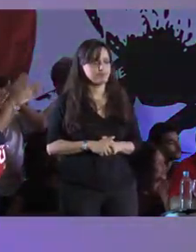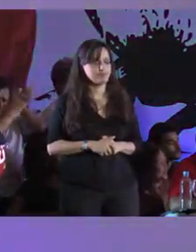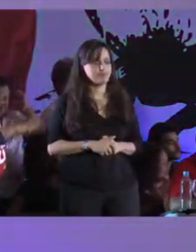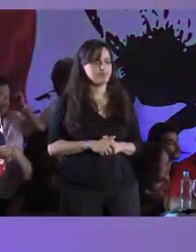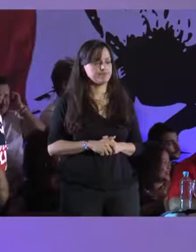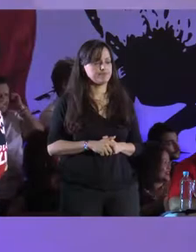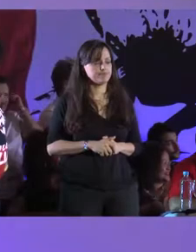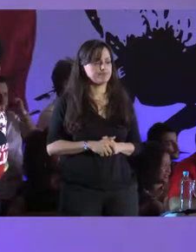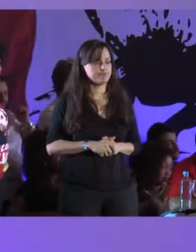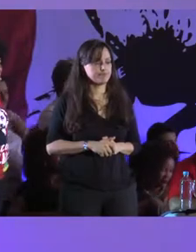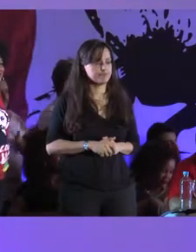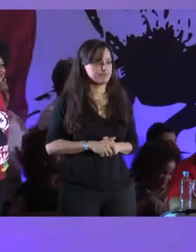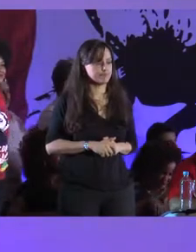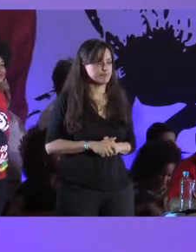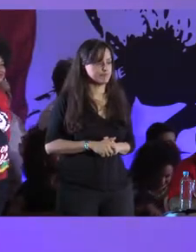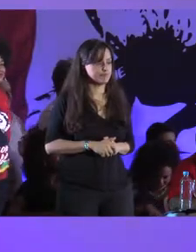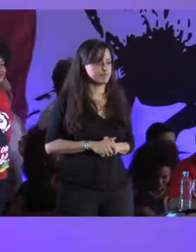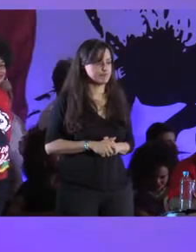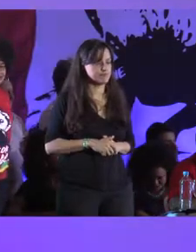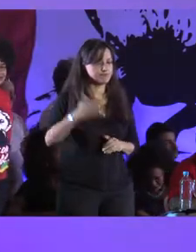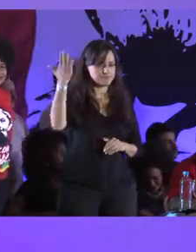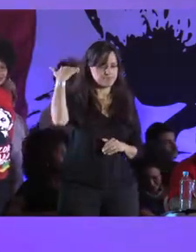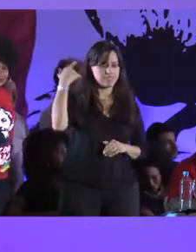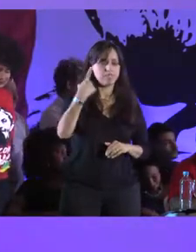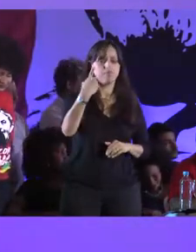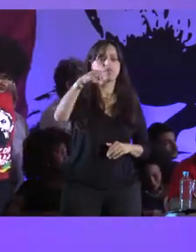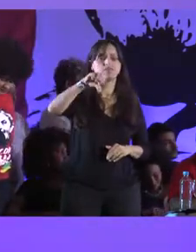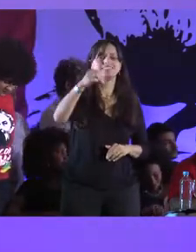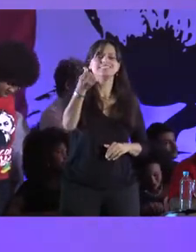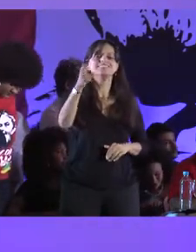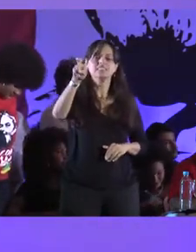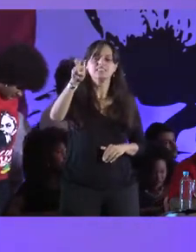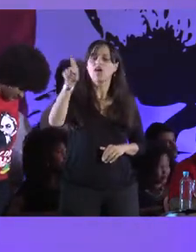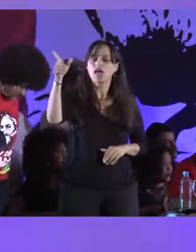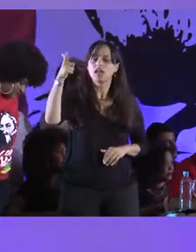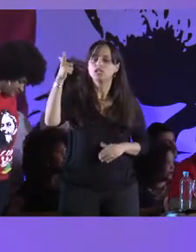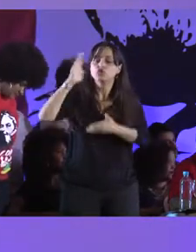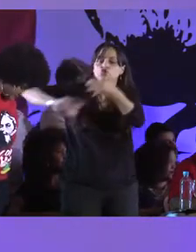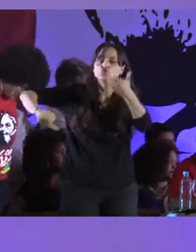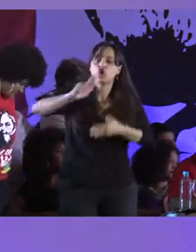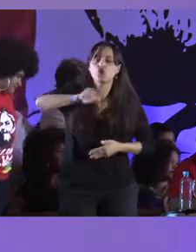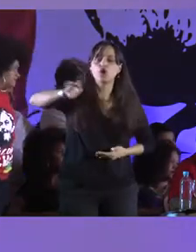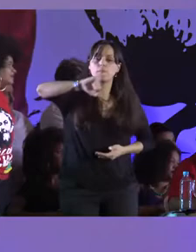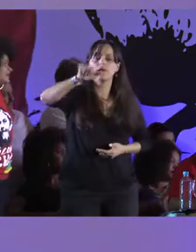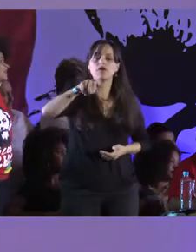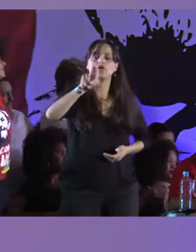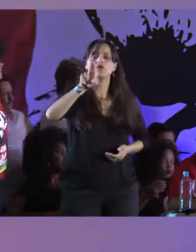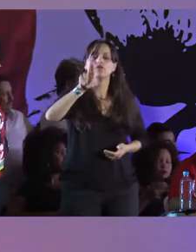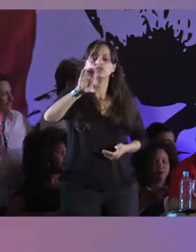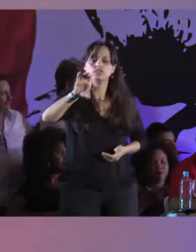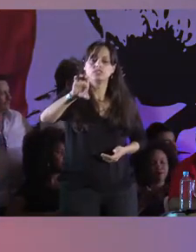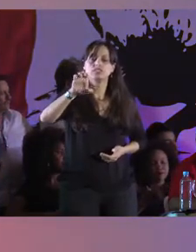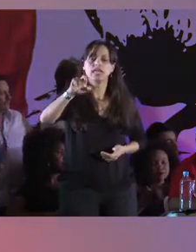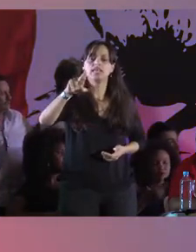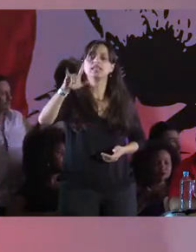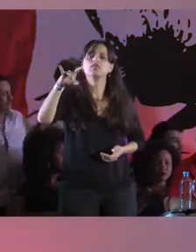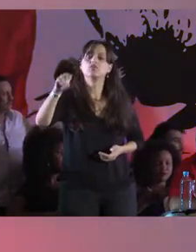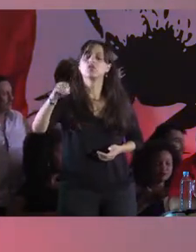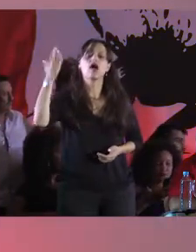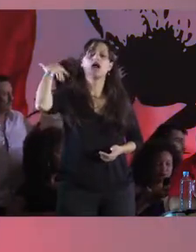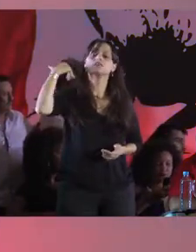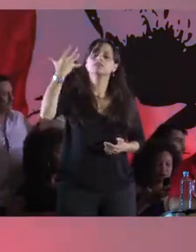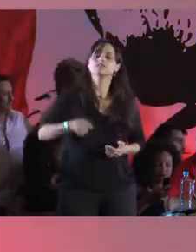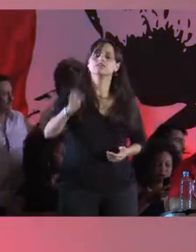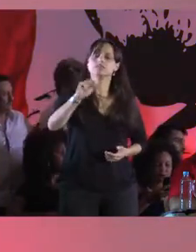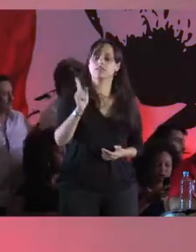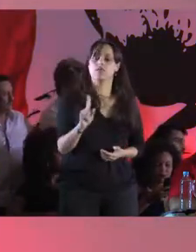Não é, em 65 eles não deixaram o Juscelino ser candidato. Era para acabar o golpe, eles vão